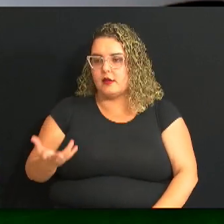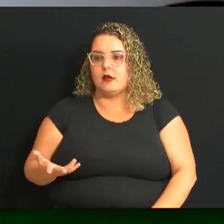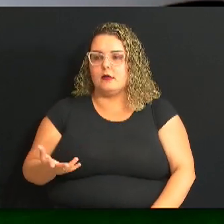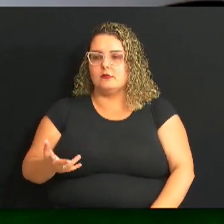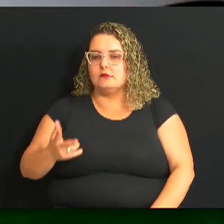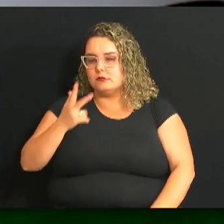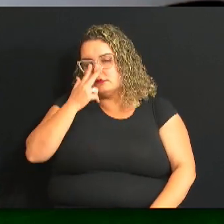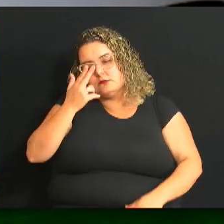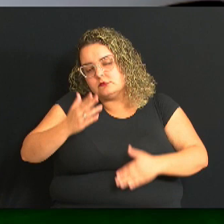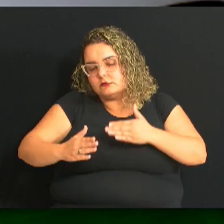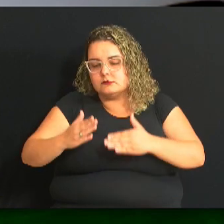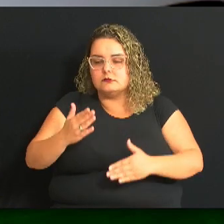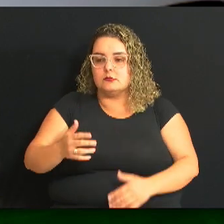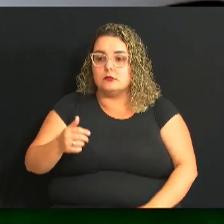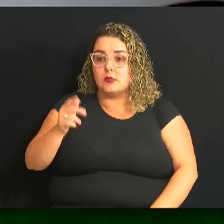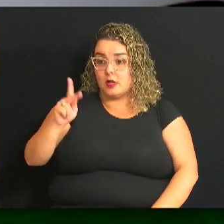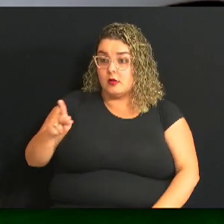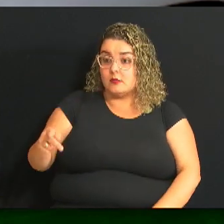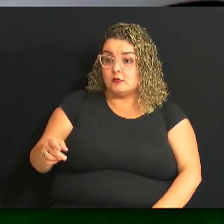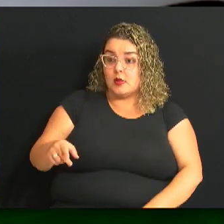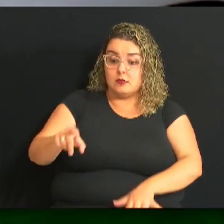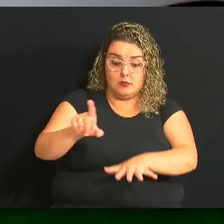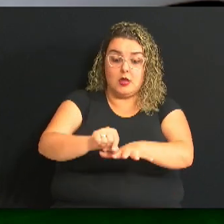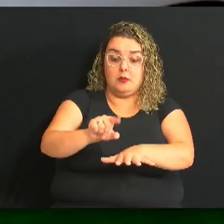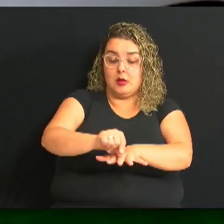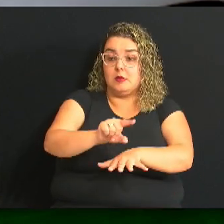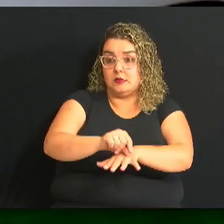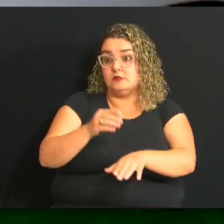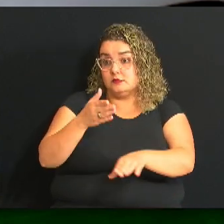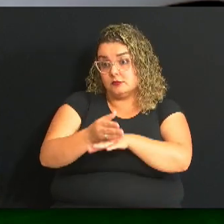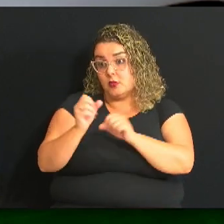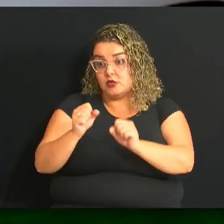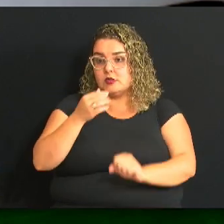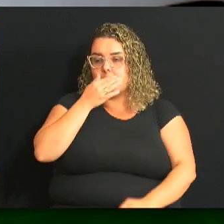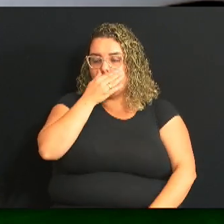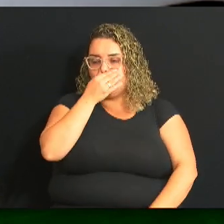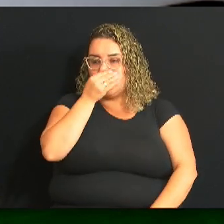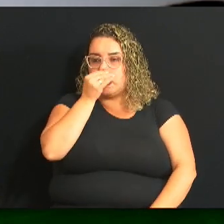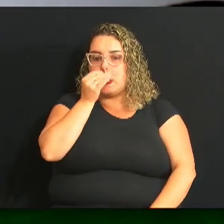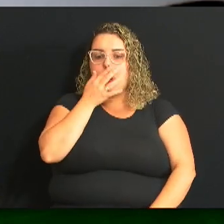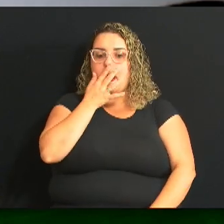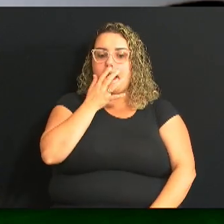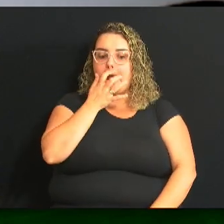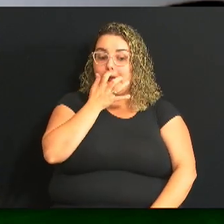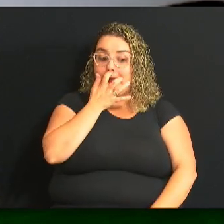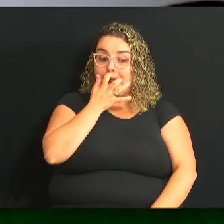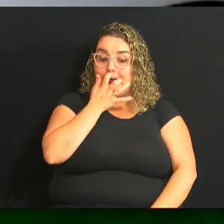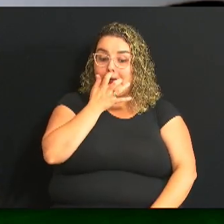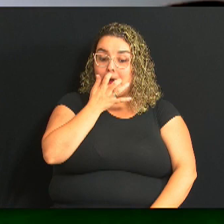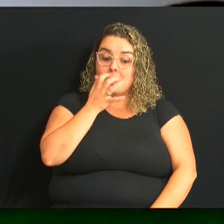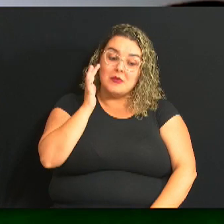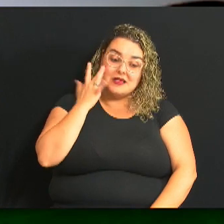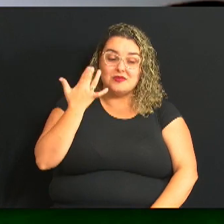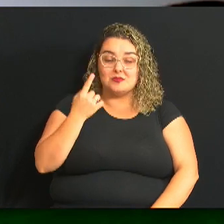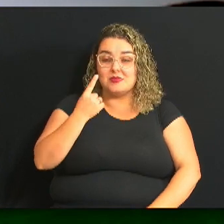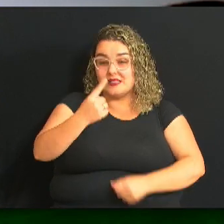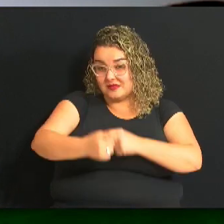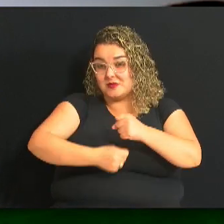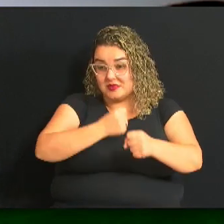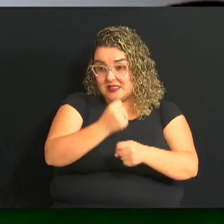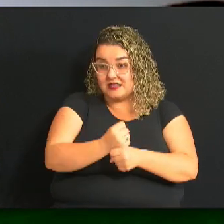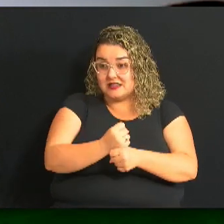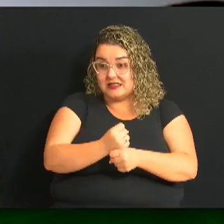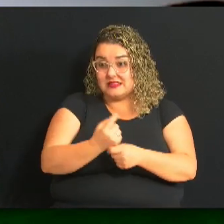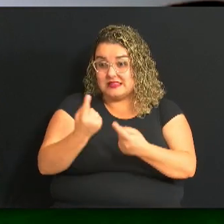ela deu várias opções que a gente podia participar, né? Só que daí a gente achou que para aquele primeiro ano essa competição era